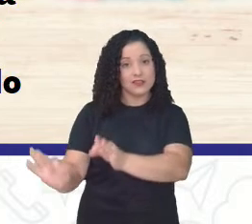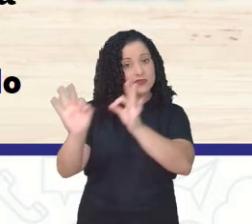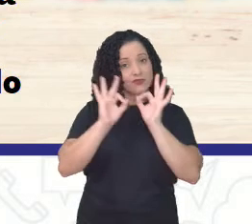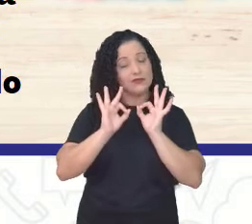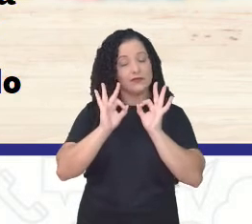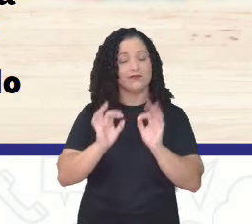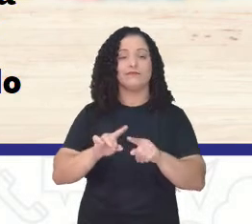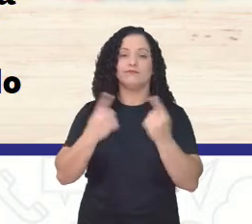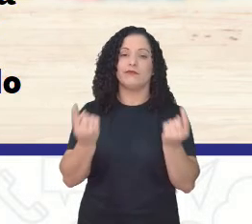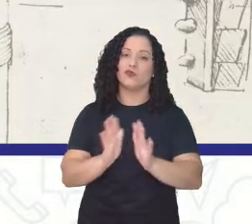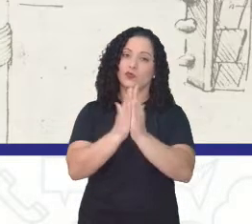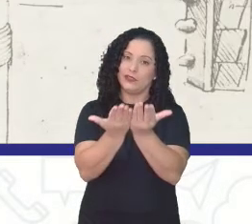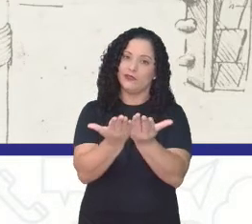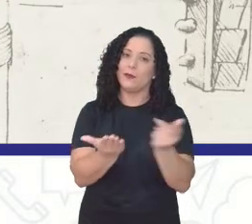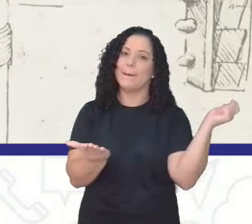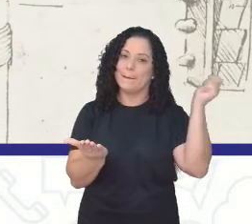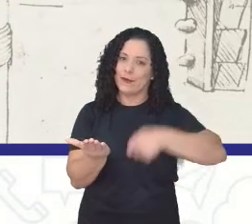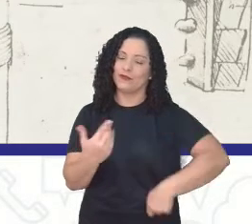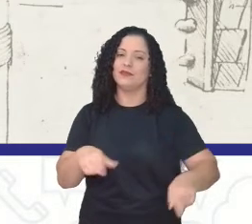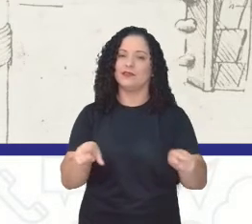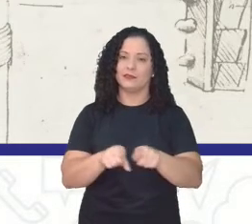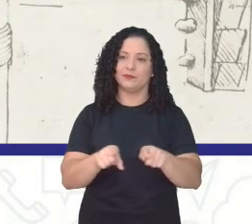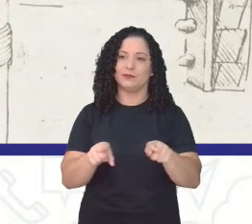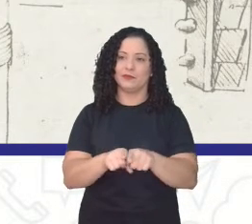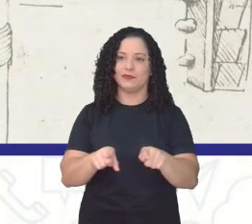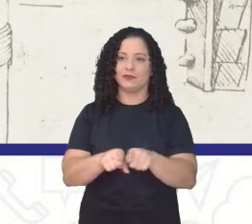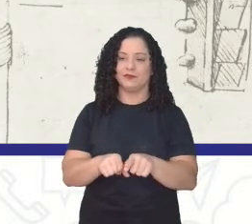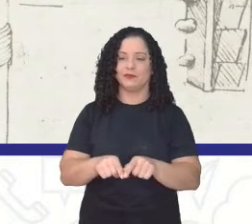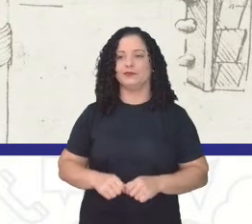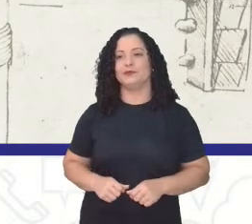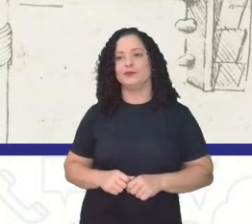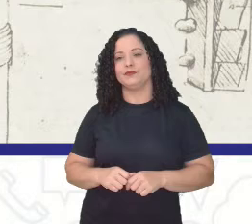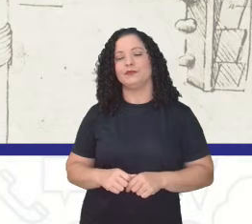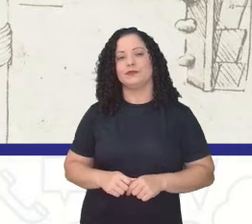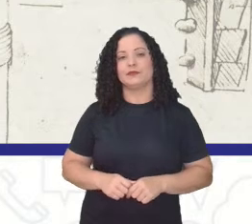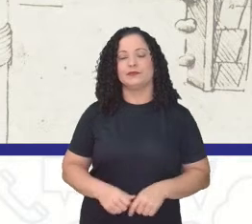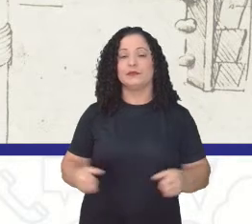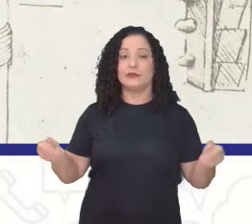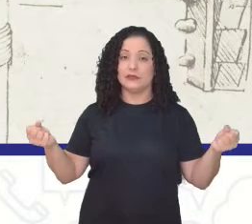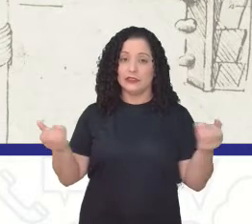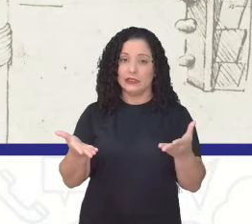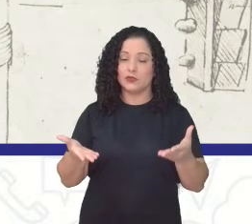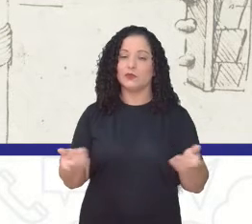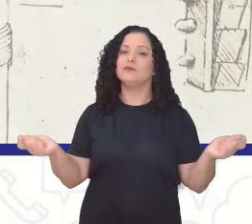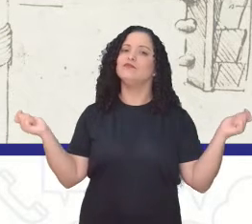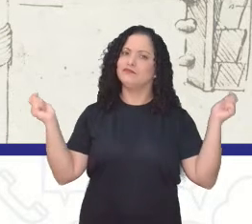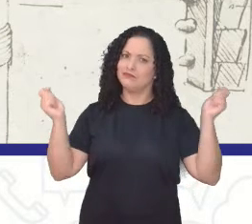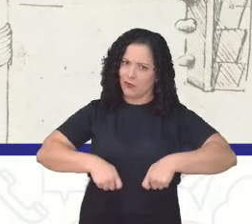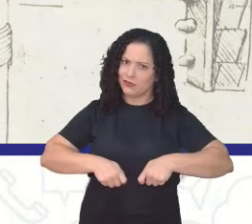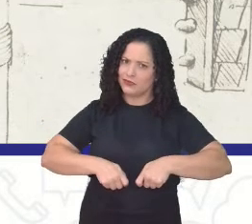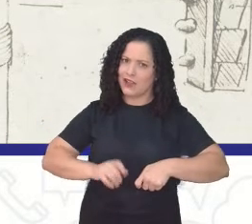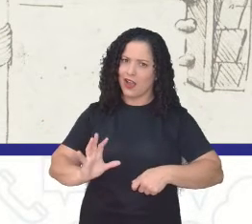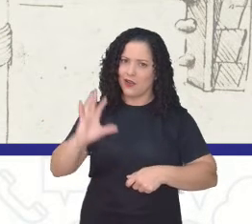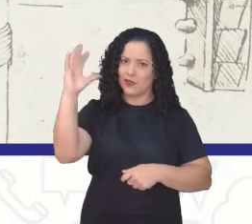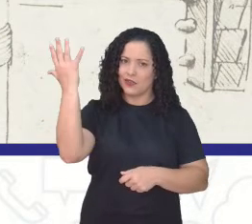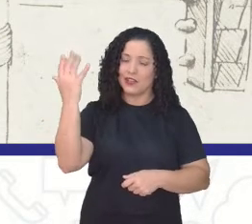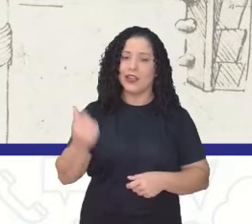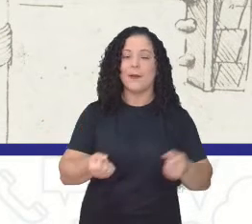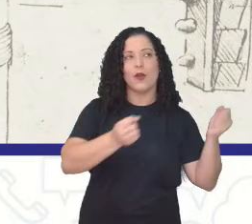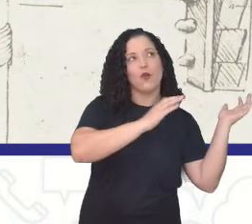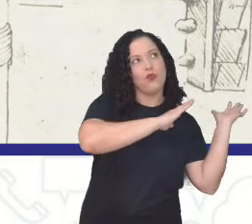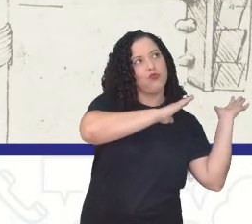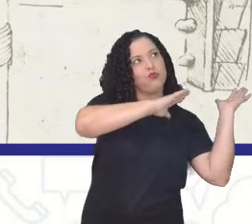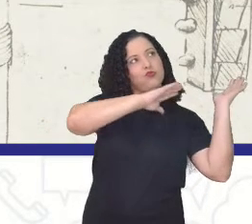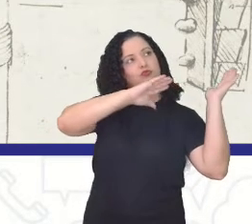né? Mas observem que tudo isso só foi possível porque ao longo